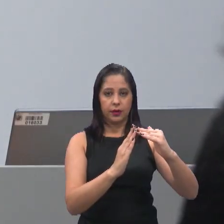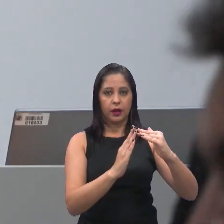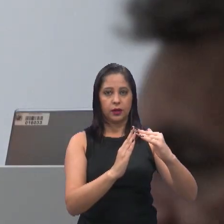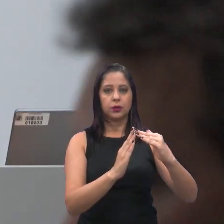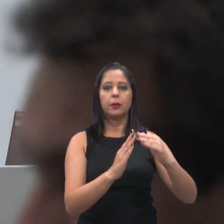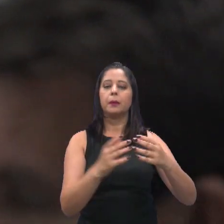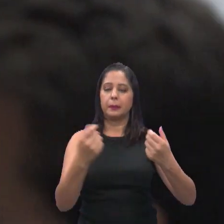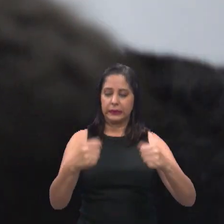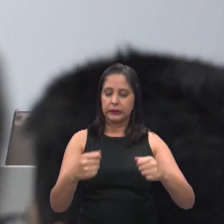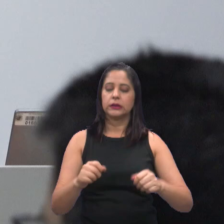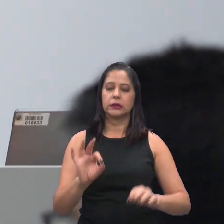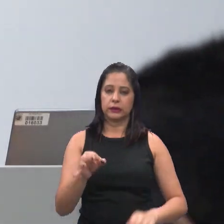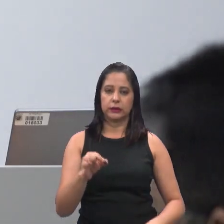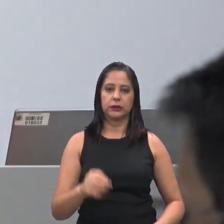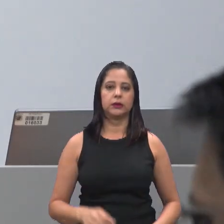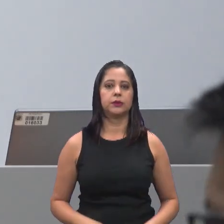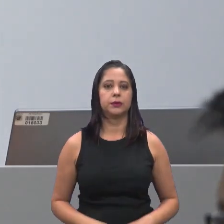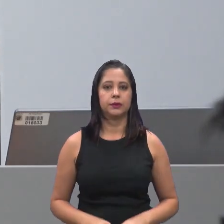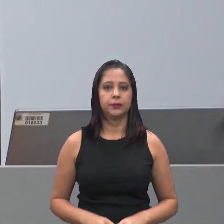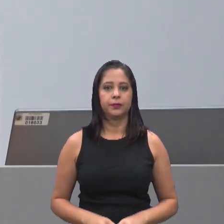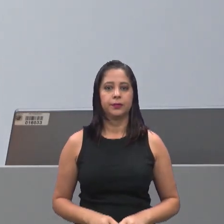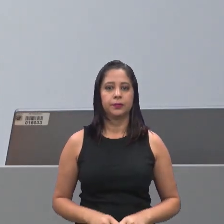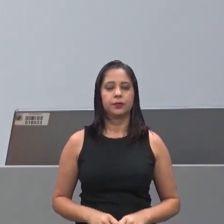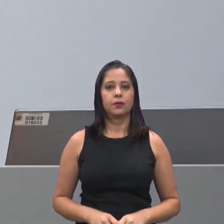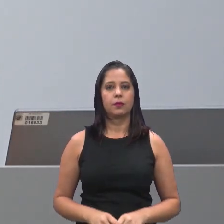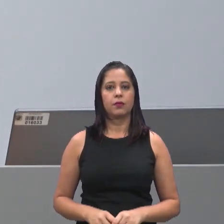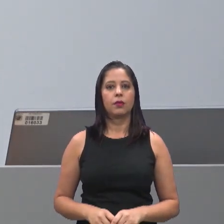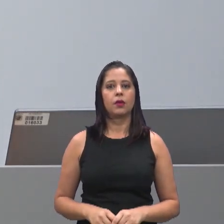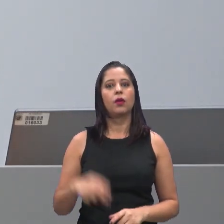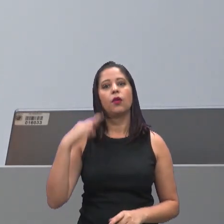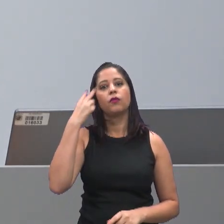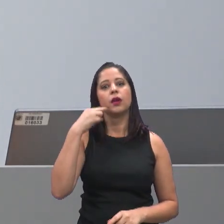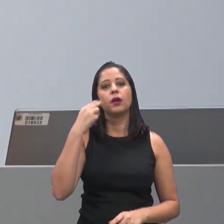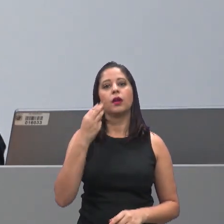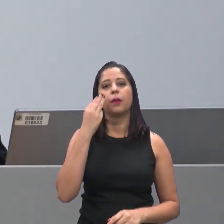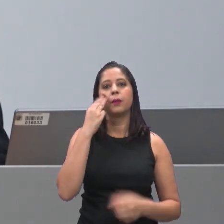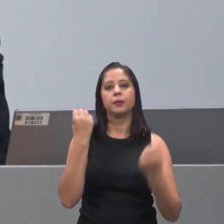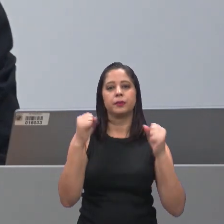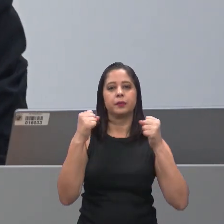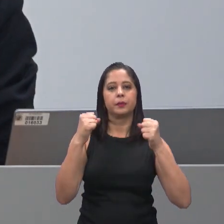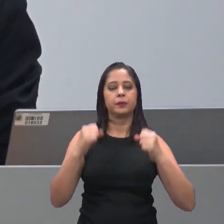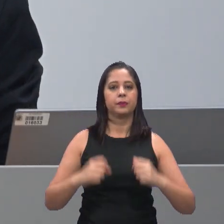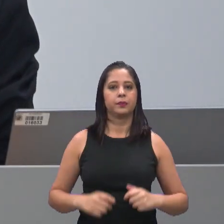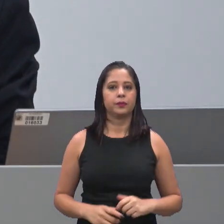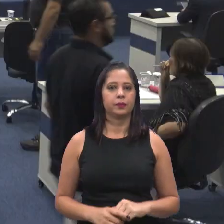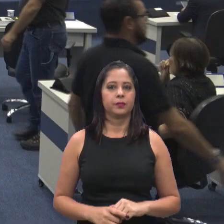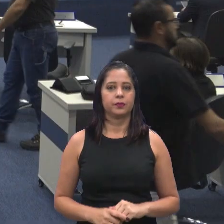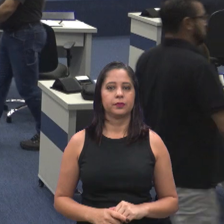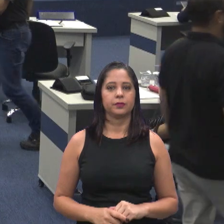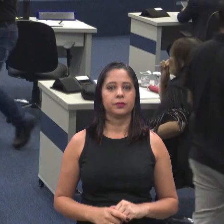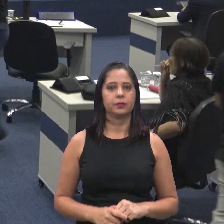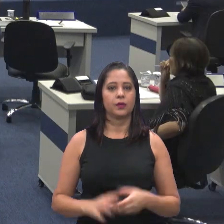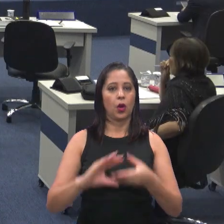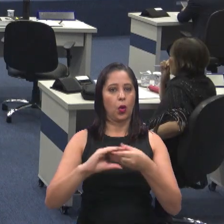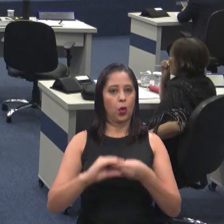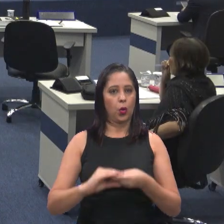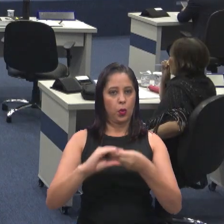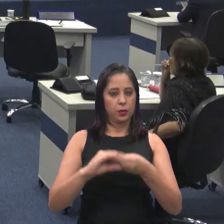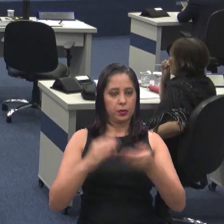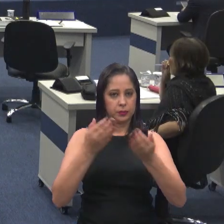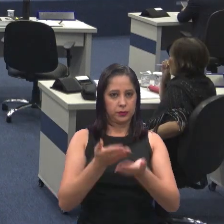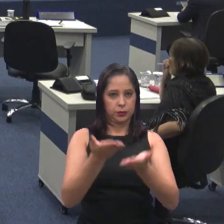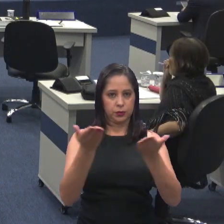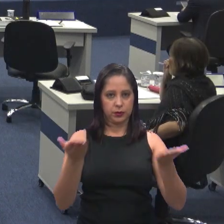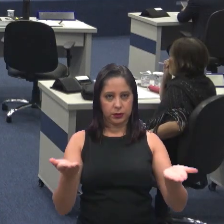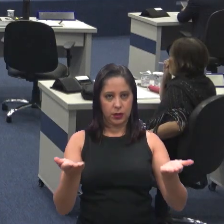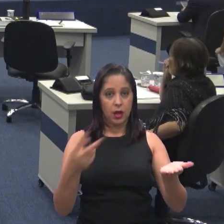no replantio. Com a palavra, justificativa de votação, o vereador Marcão da Academia. Complementando, viu, senhor presidente, também aos